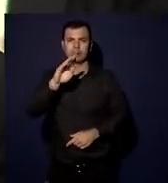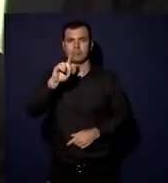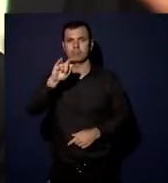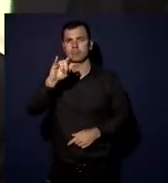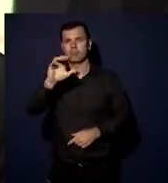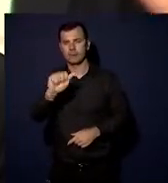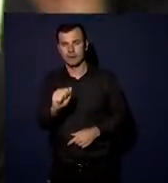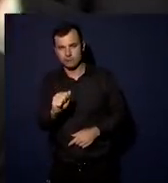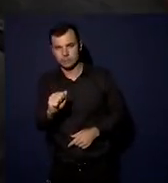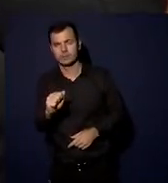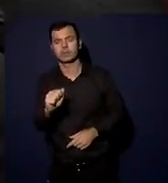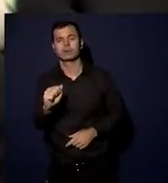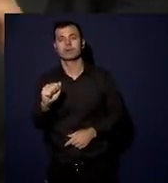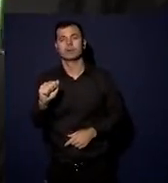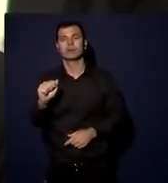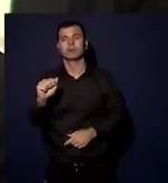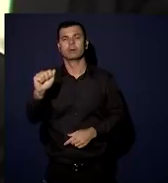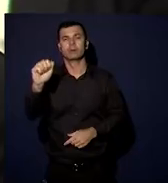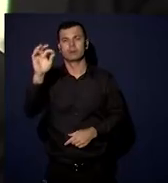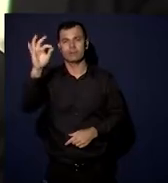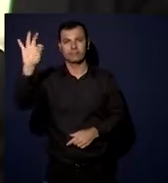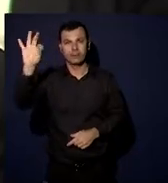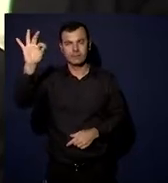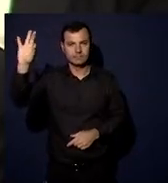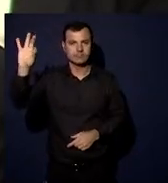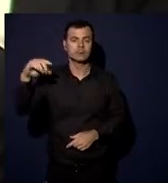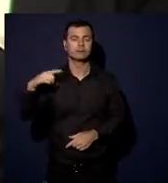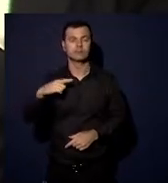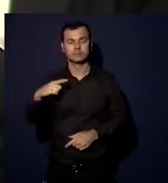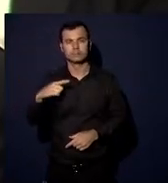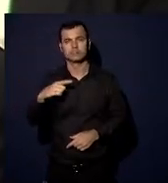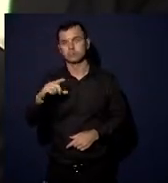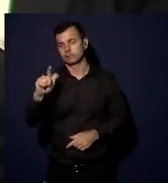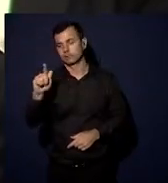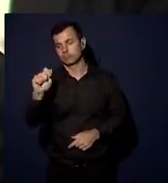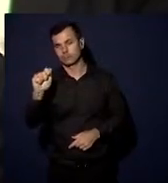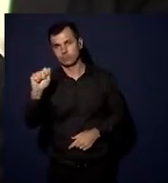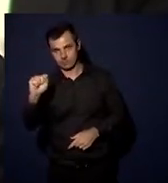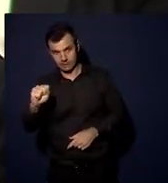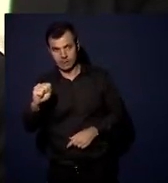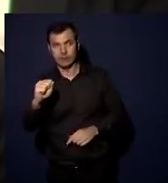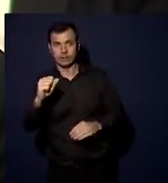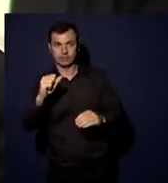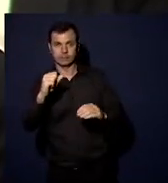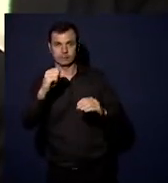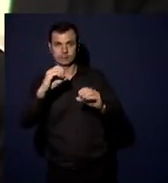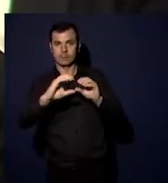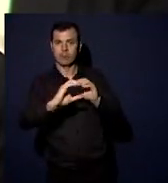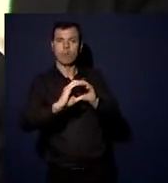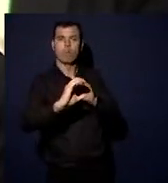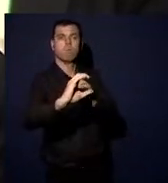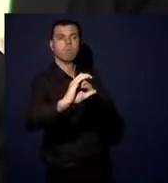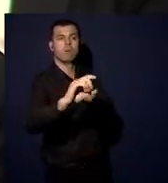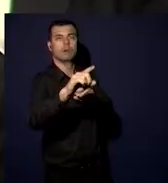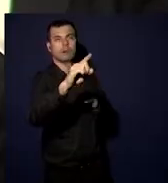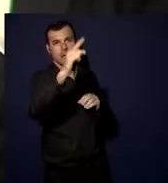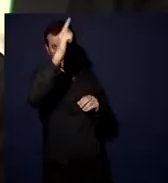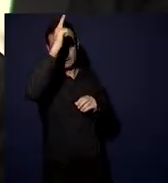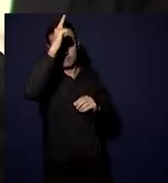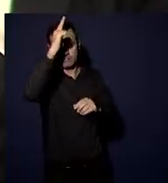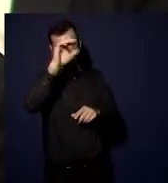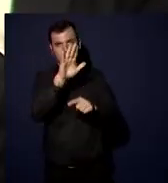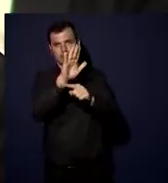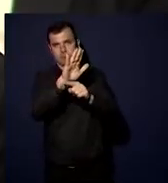França e fazendo o gás fluir em direção Alemanha né para irrigar as necessidades